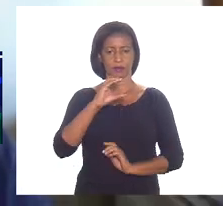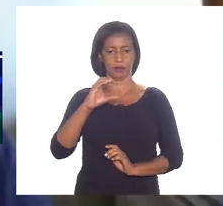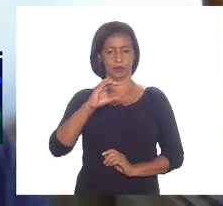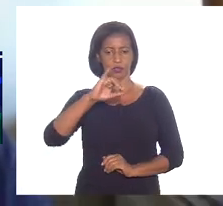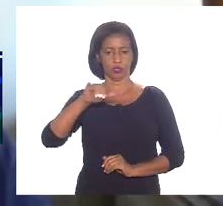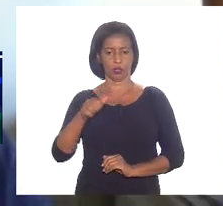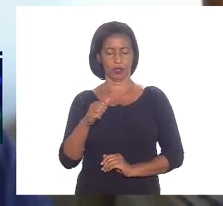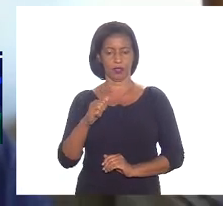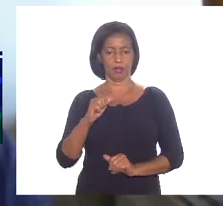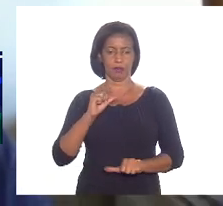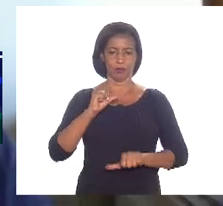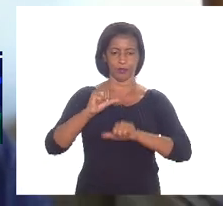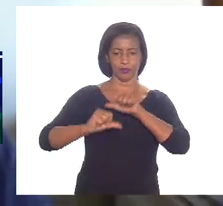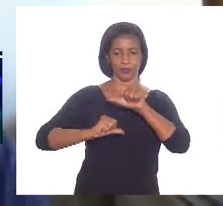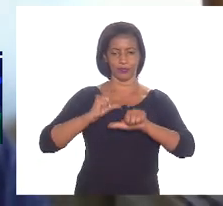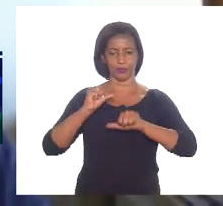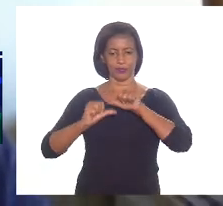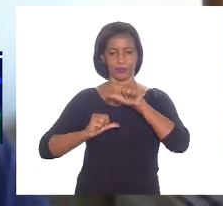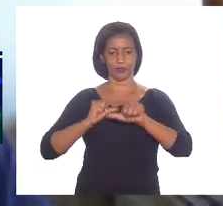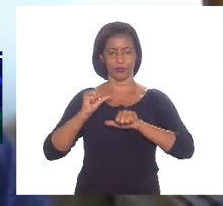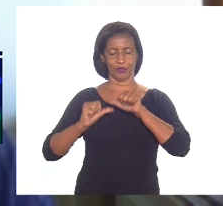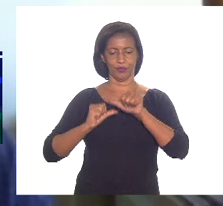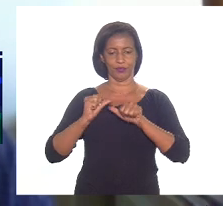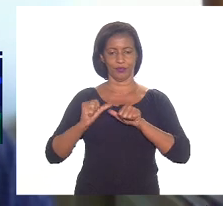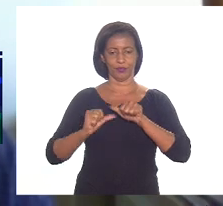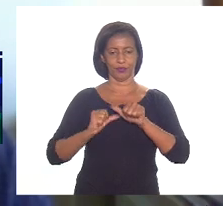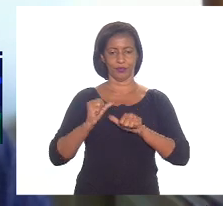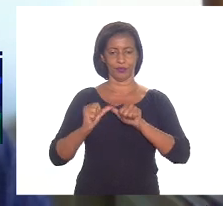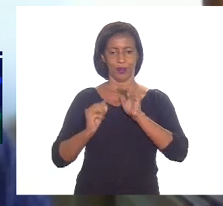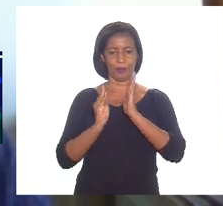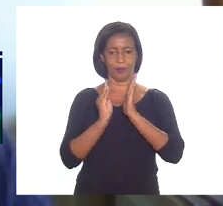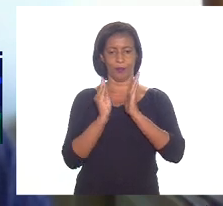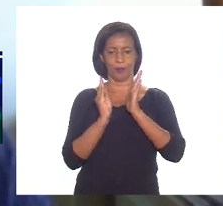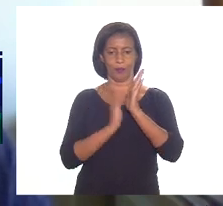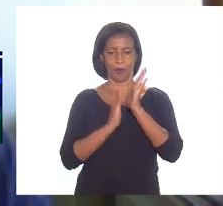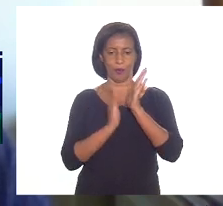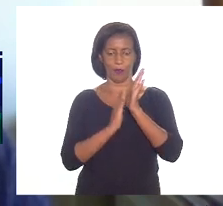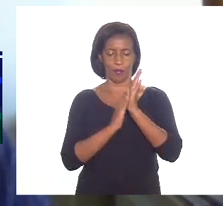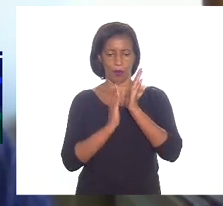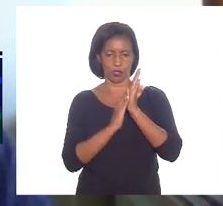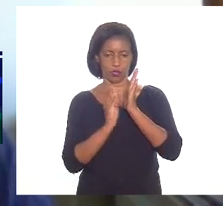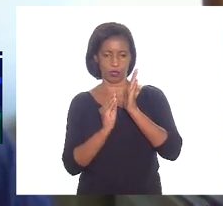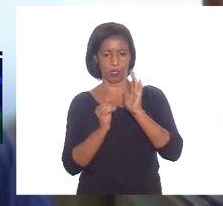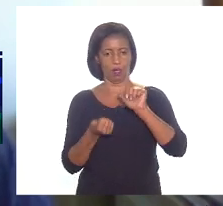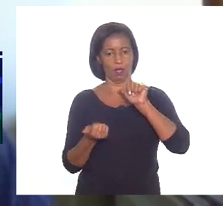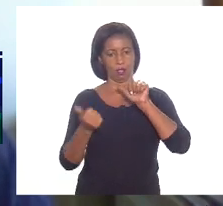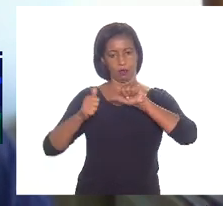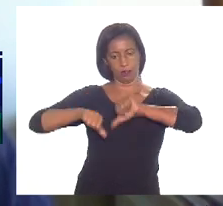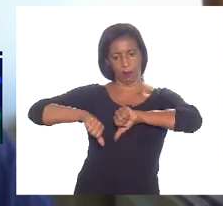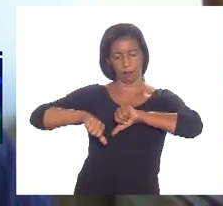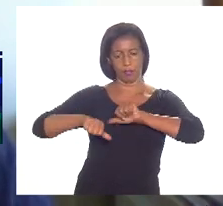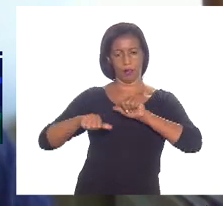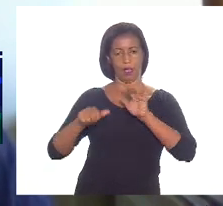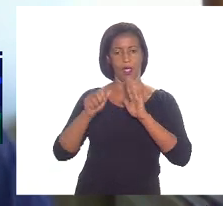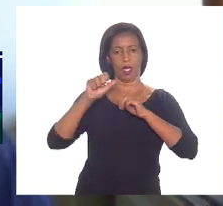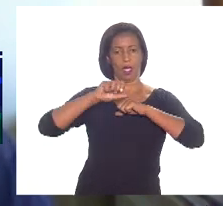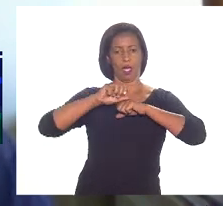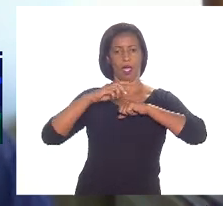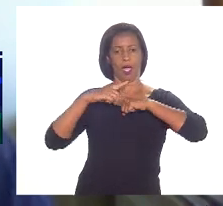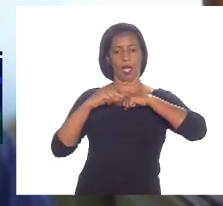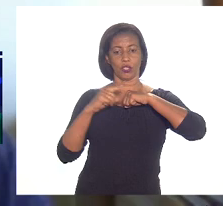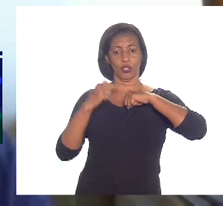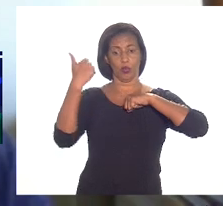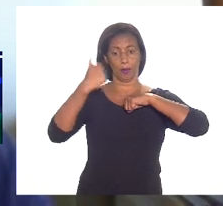é mais alterações redacionais proposta I do artigo 1º no